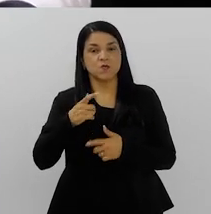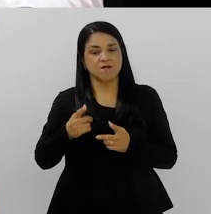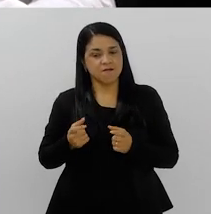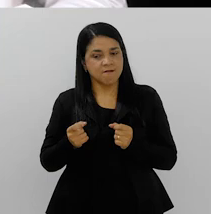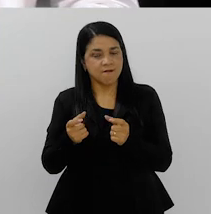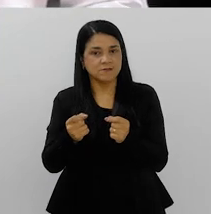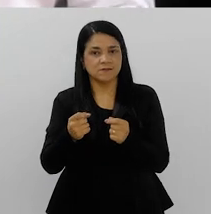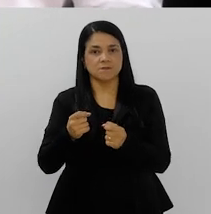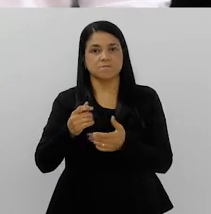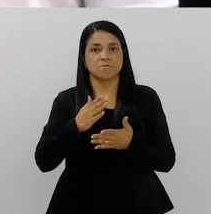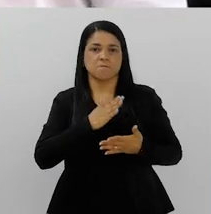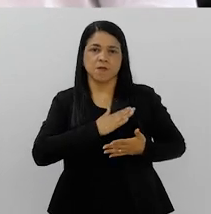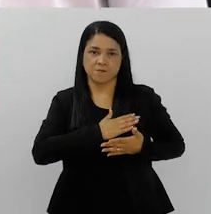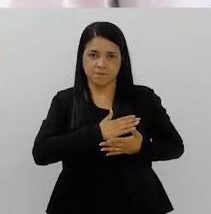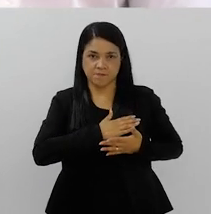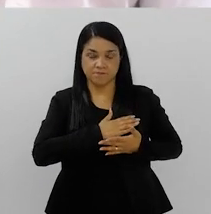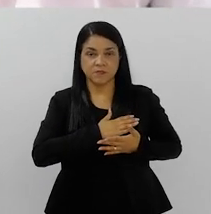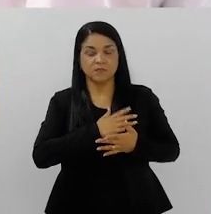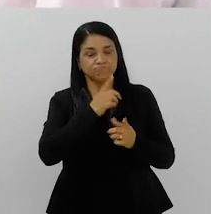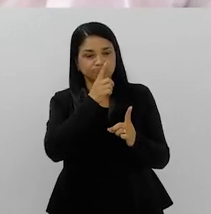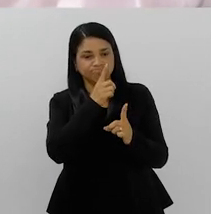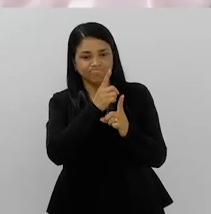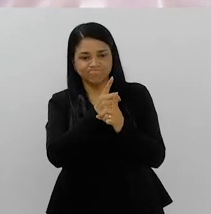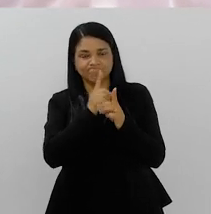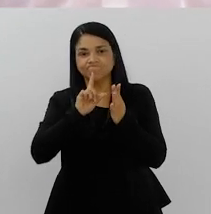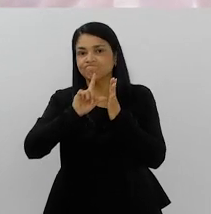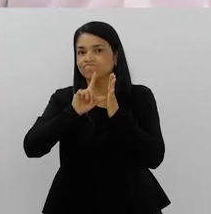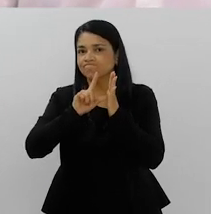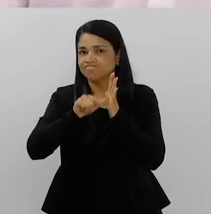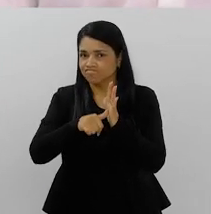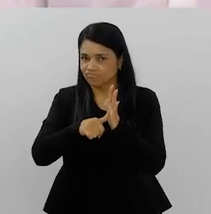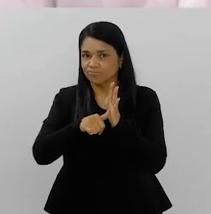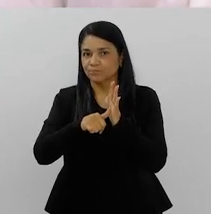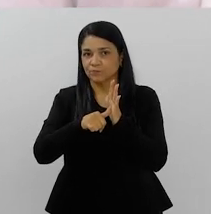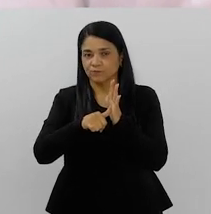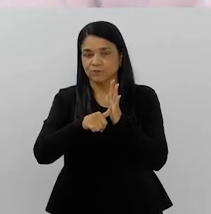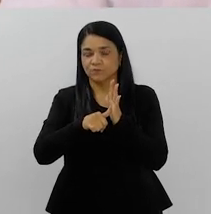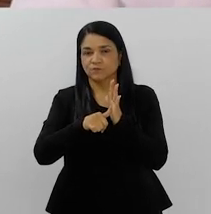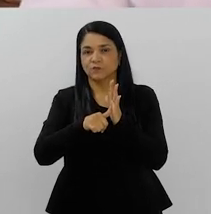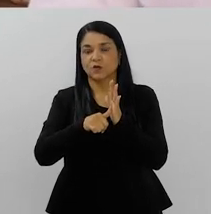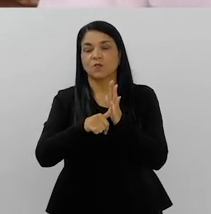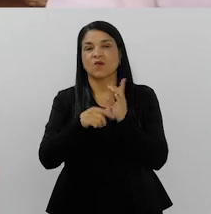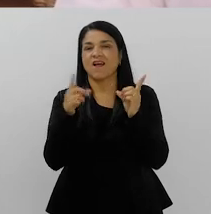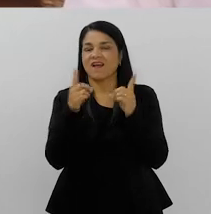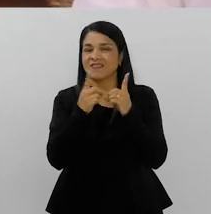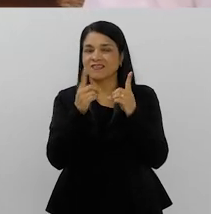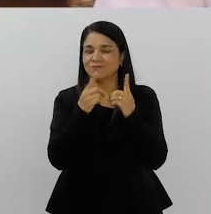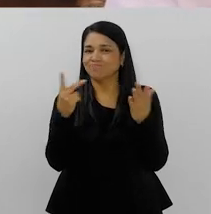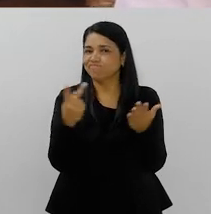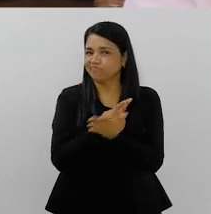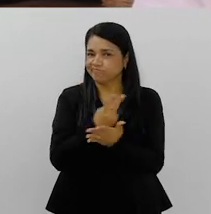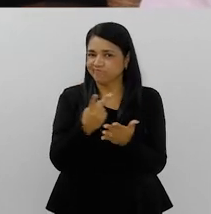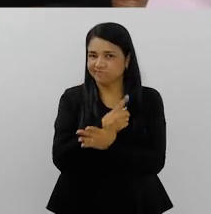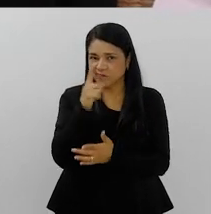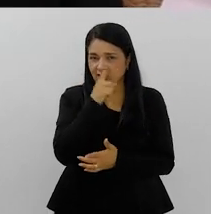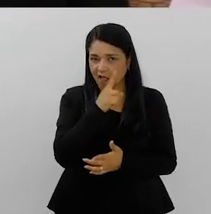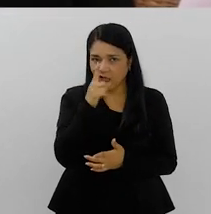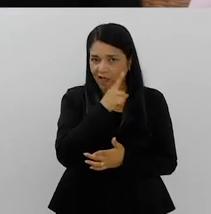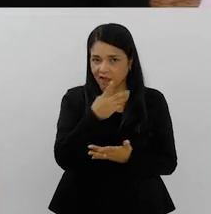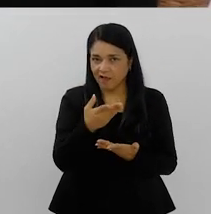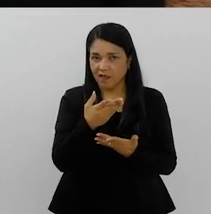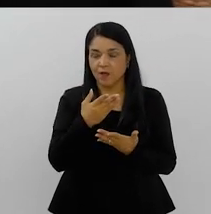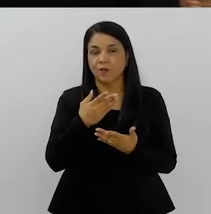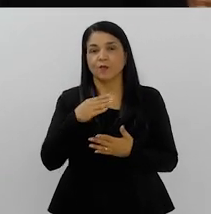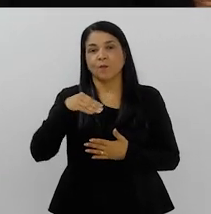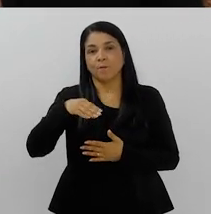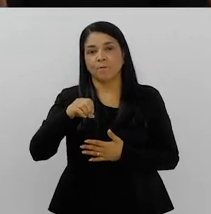um câncer de mama né com diagnóstico tardio né Por um atendimento errado em